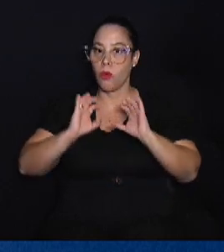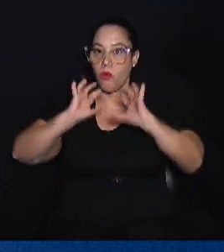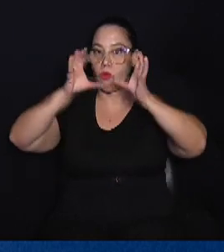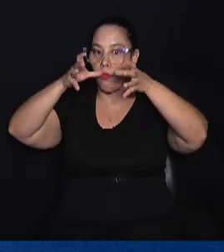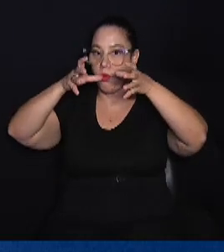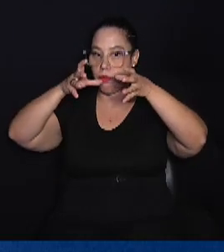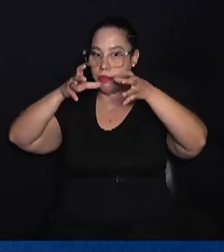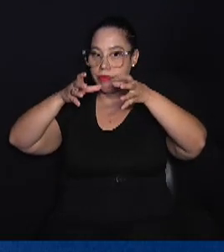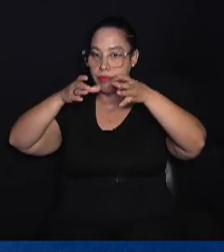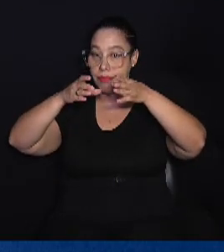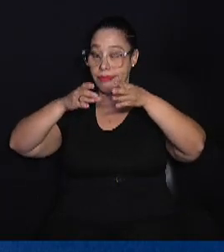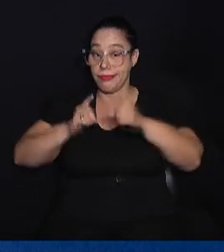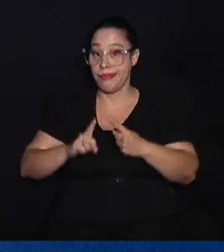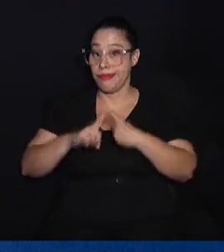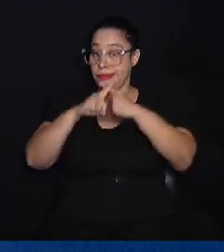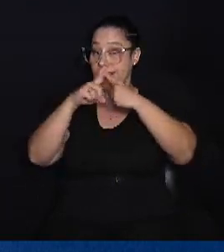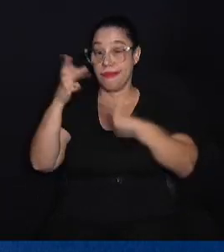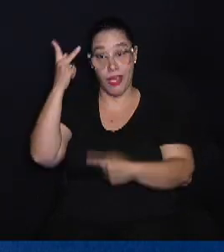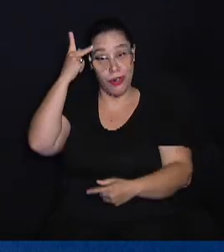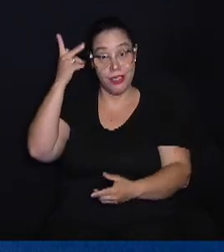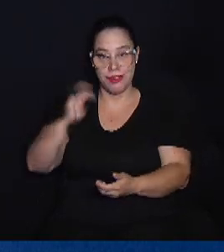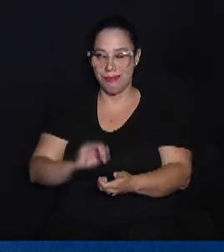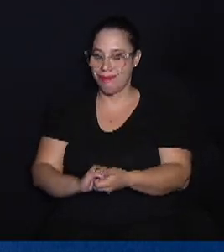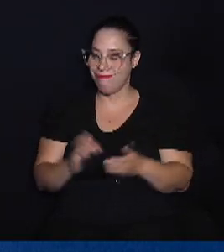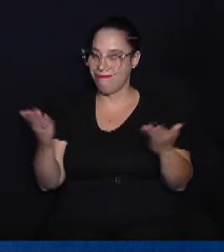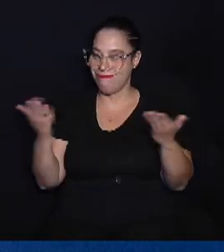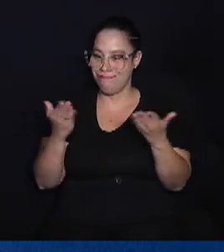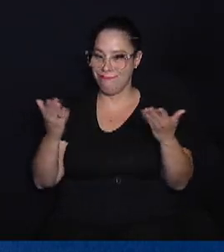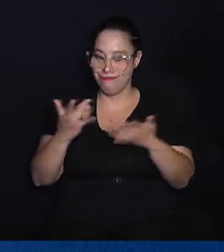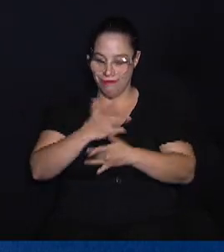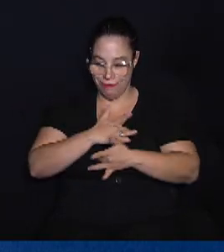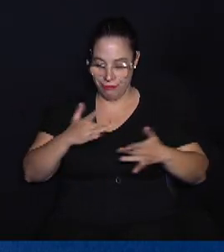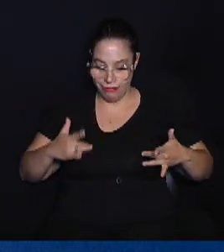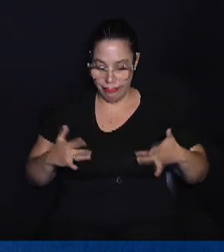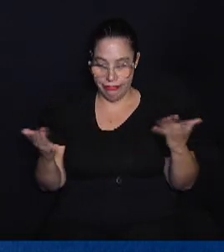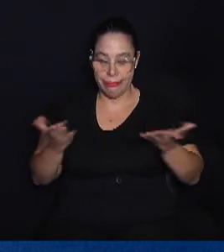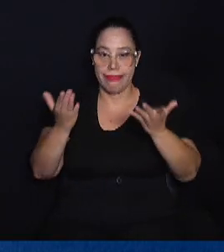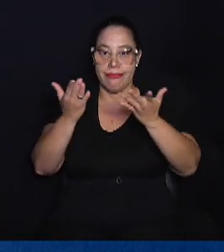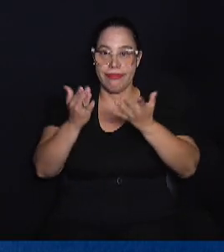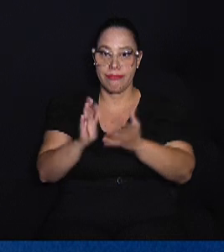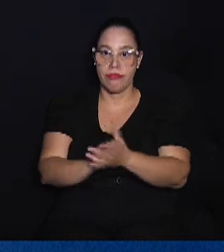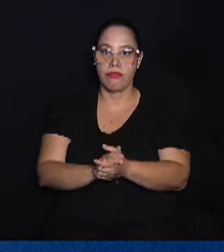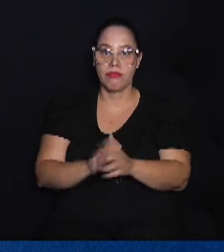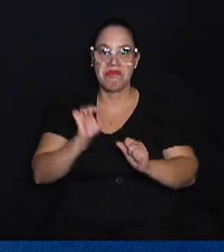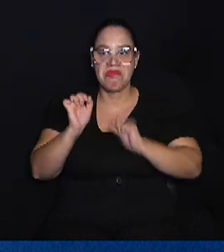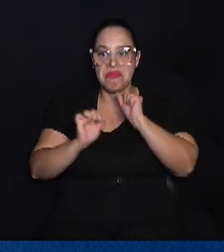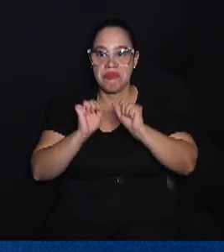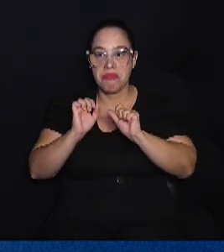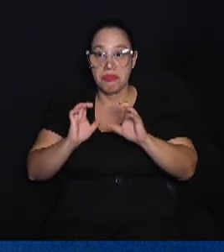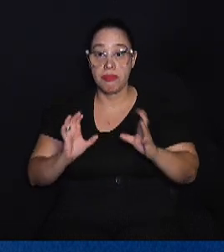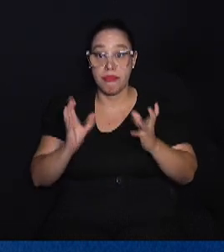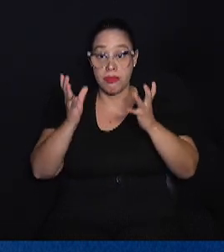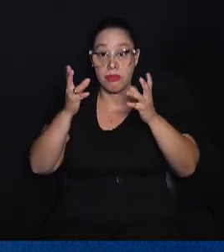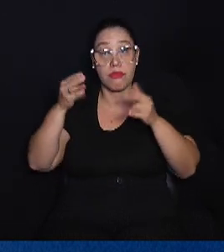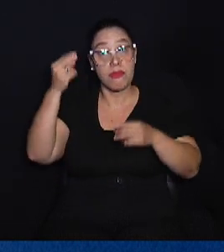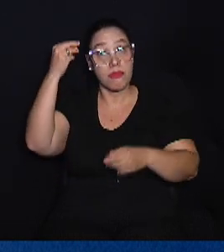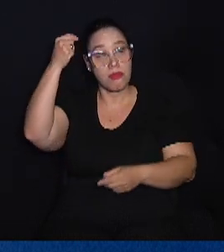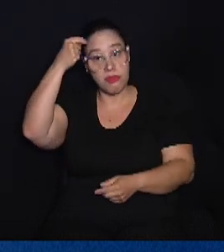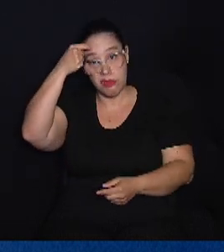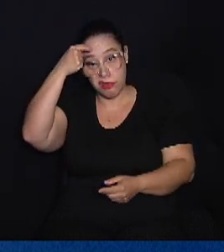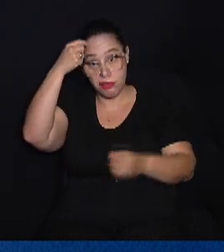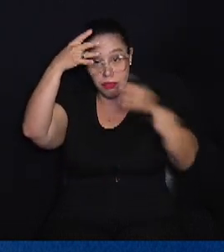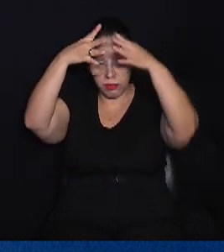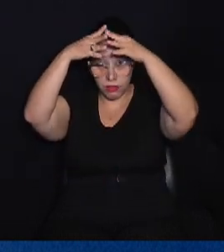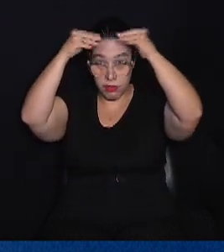Renata lidera Campeonato Paulista. Hoje é dia de falar de saúde, que traz a campanha de conscientização sobre